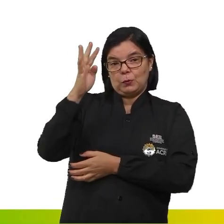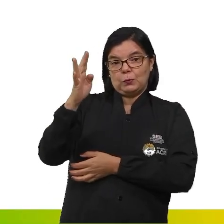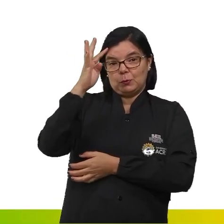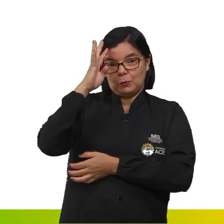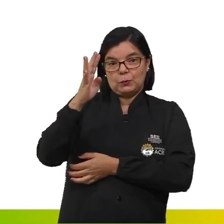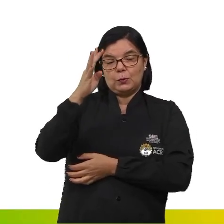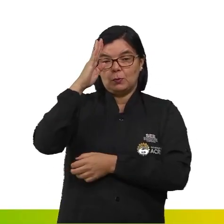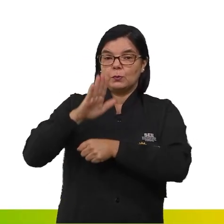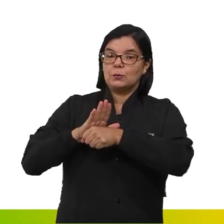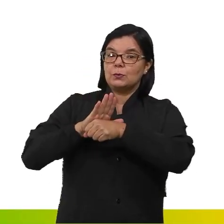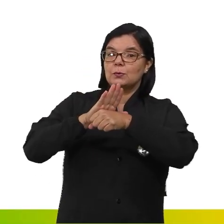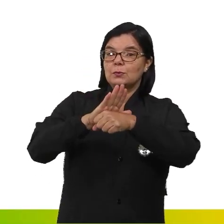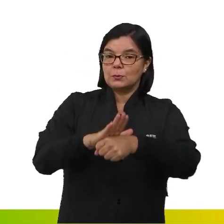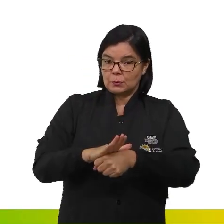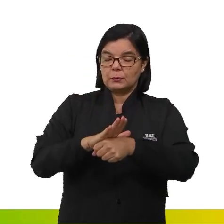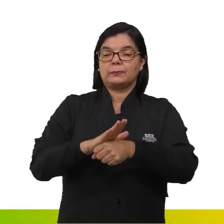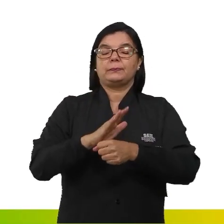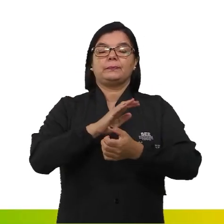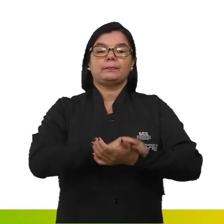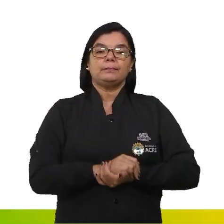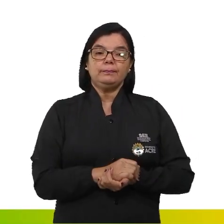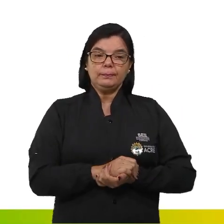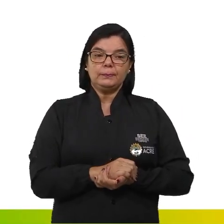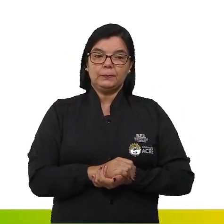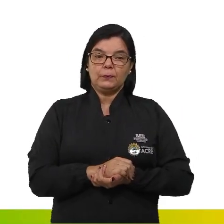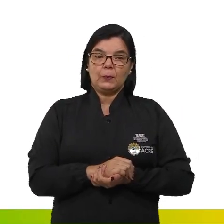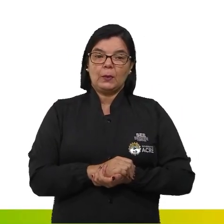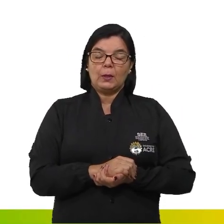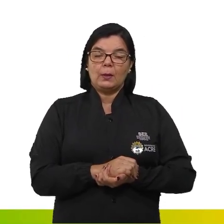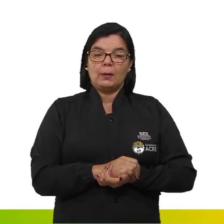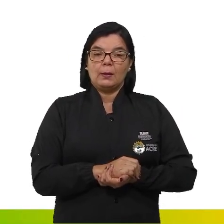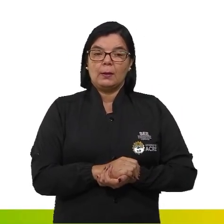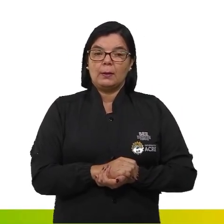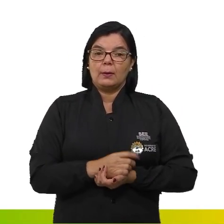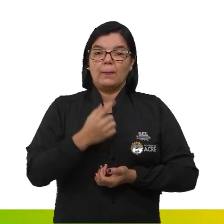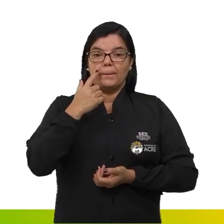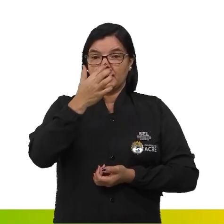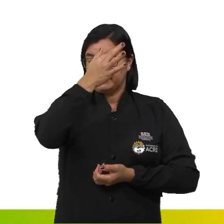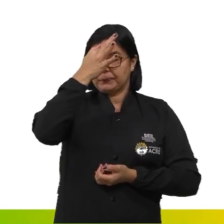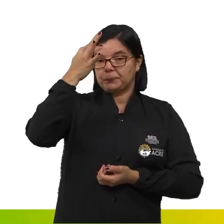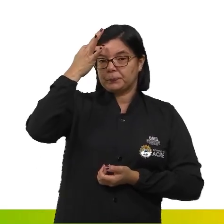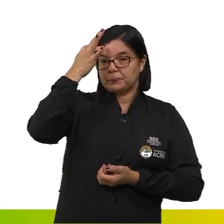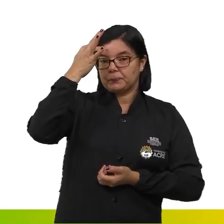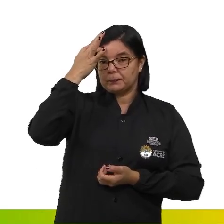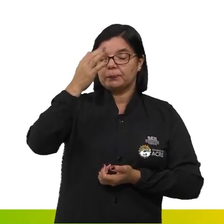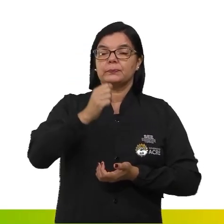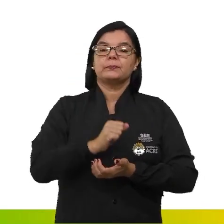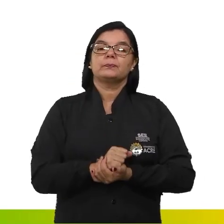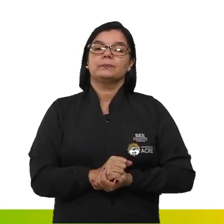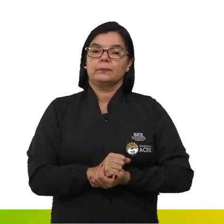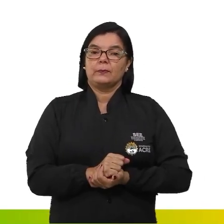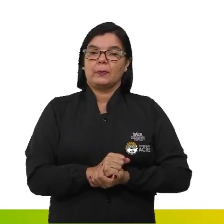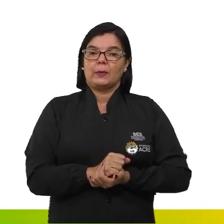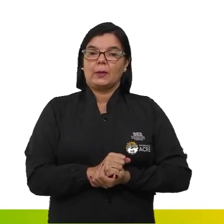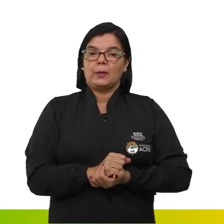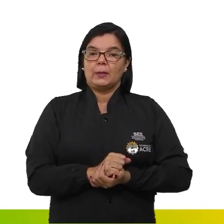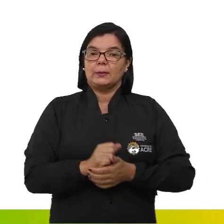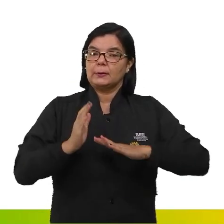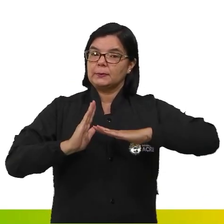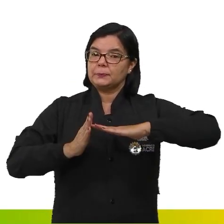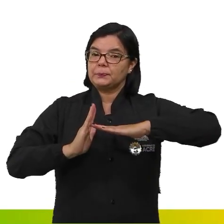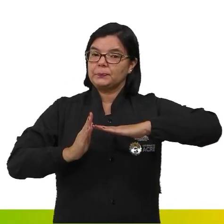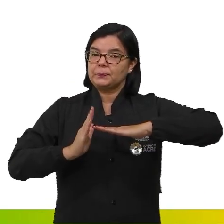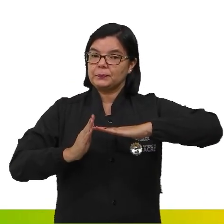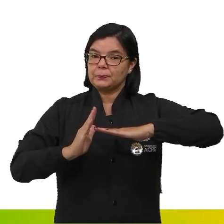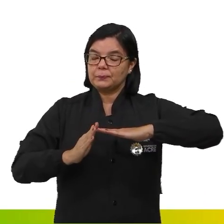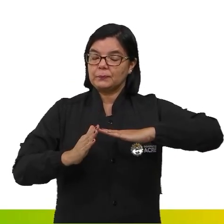Habermas, de alguns teóricos que contribuíram para essa filosofia da